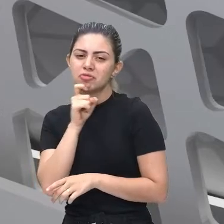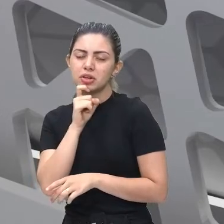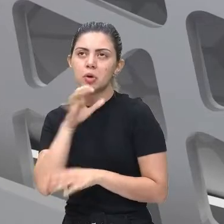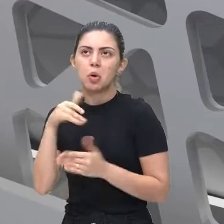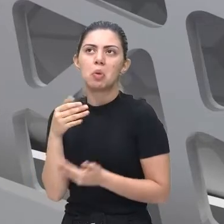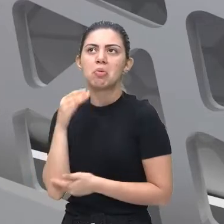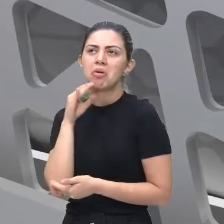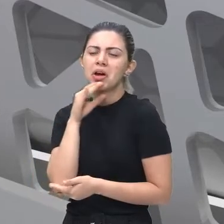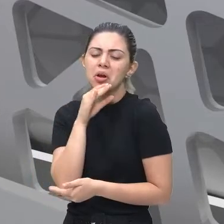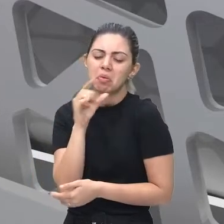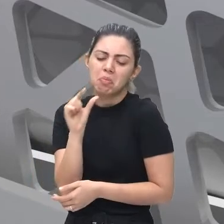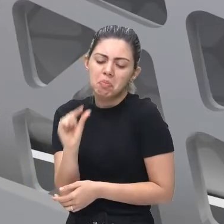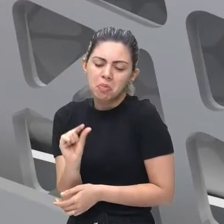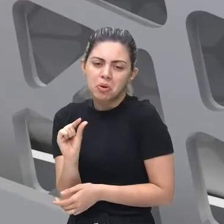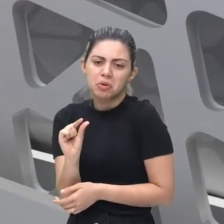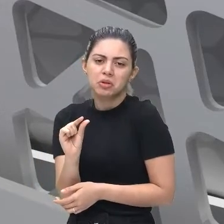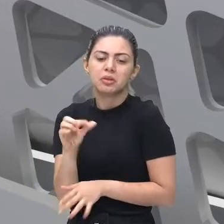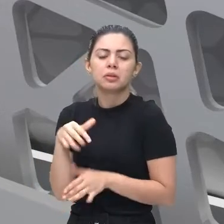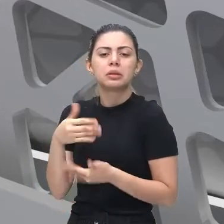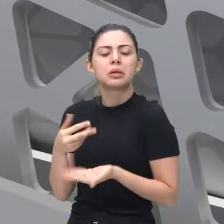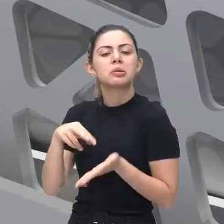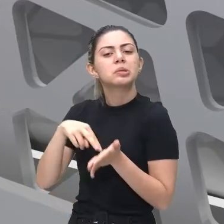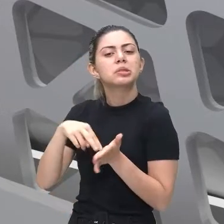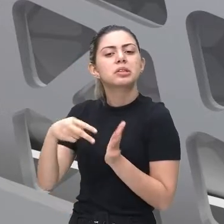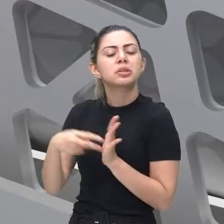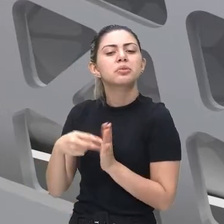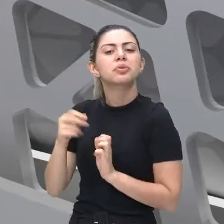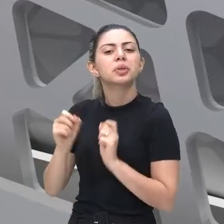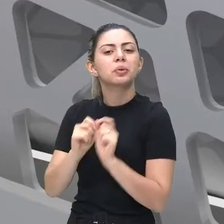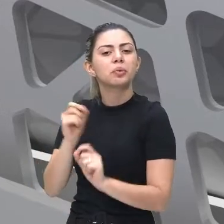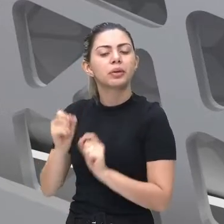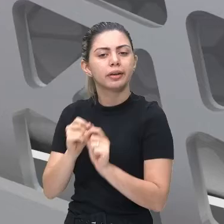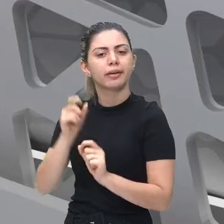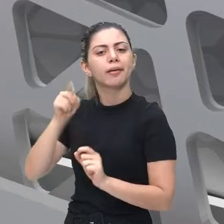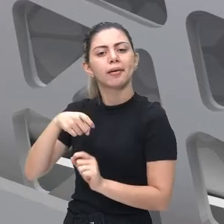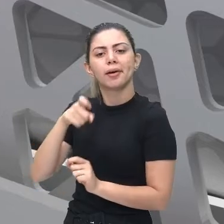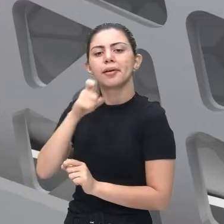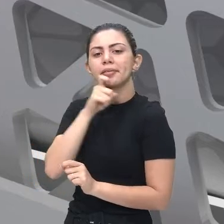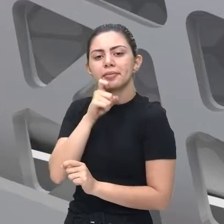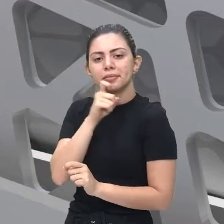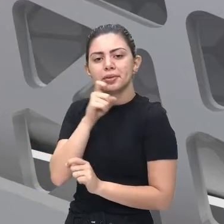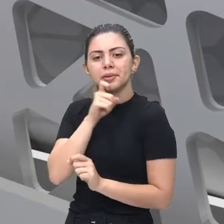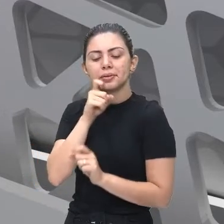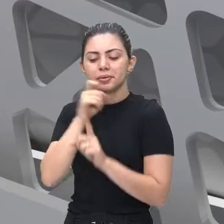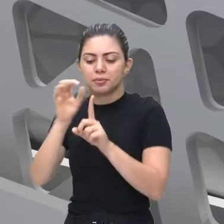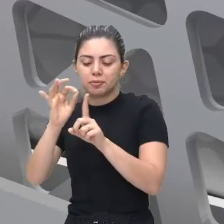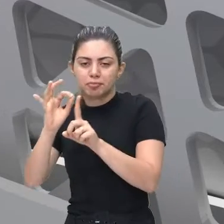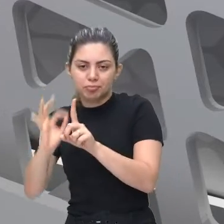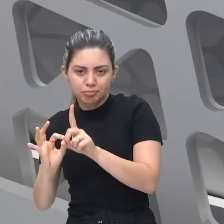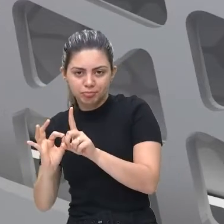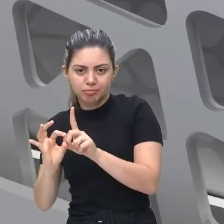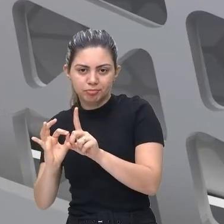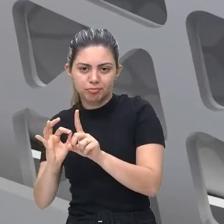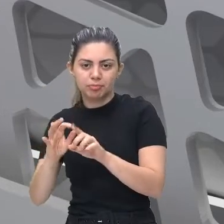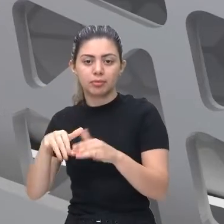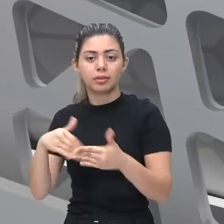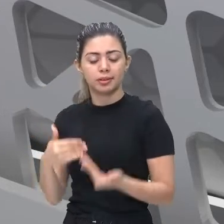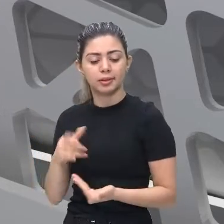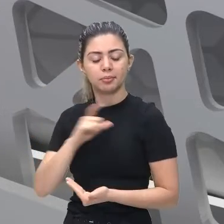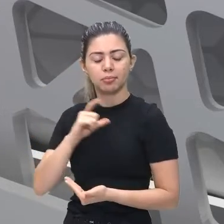ameno para nós, pessoal, significa exatamente que nós estamos diante de baixas temperaturas. Então nós temos